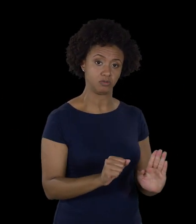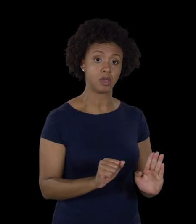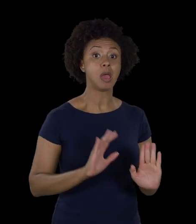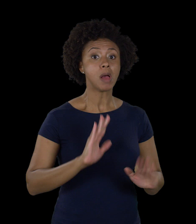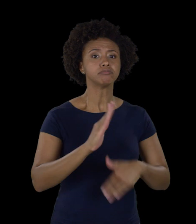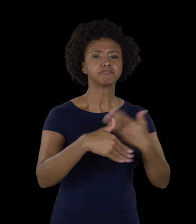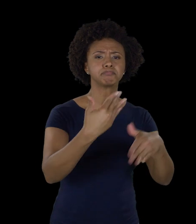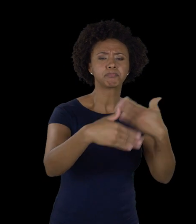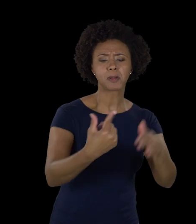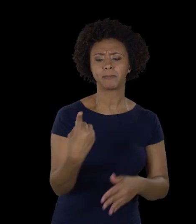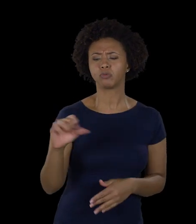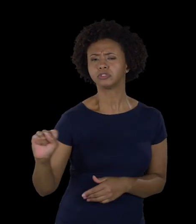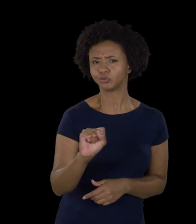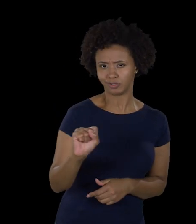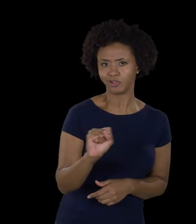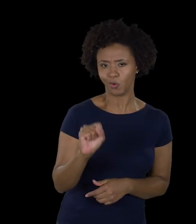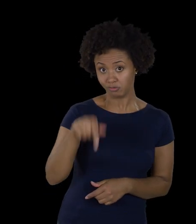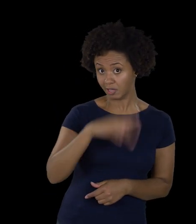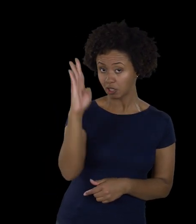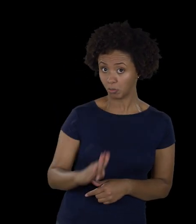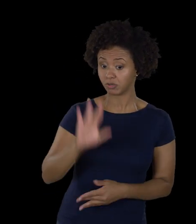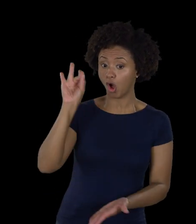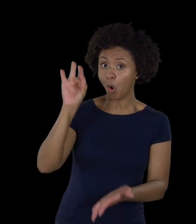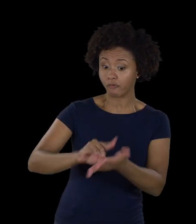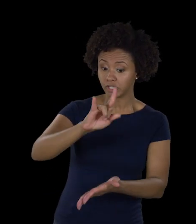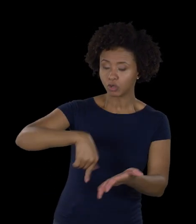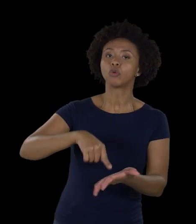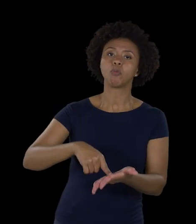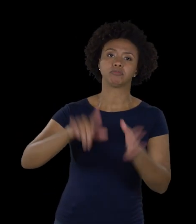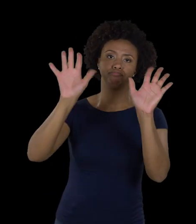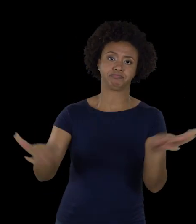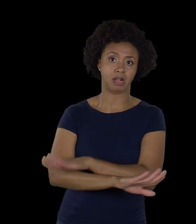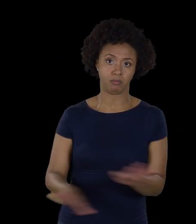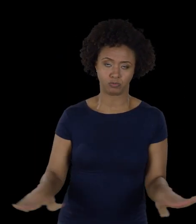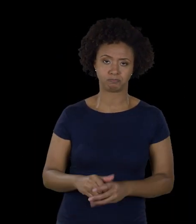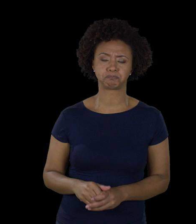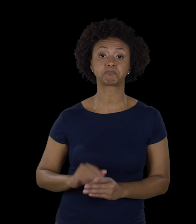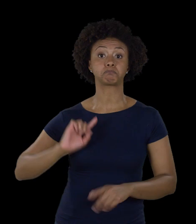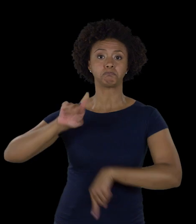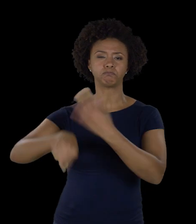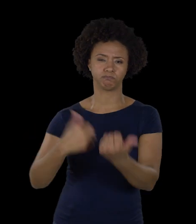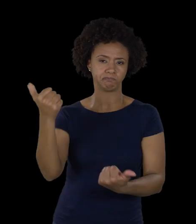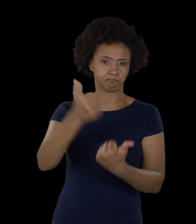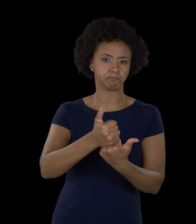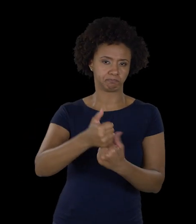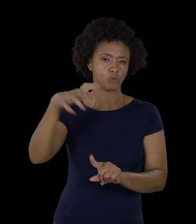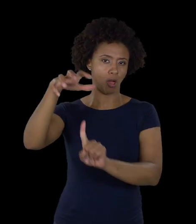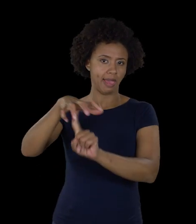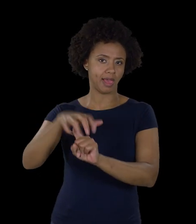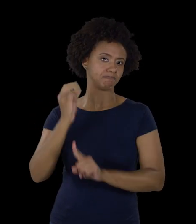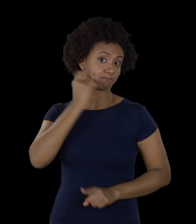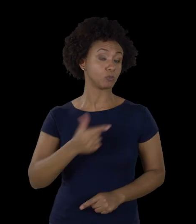1888, finalmente a escravidão chega ao fim, pelo menos oficialmente. No reinado seguinte, Dom